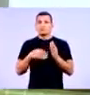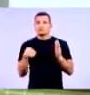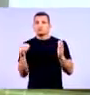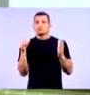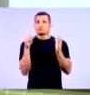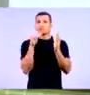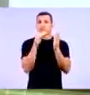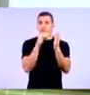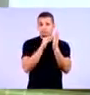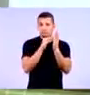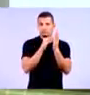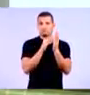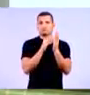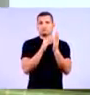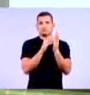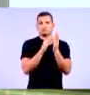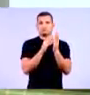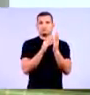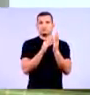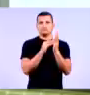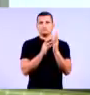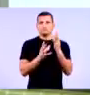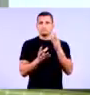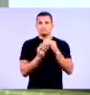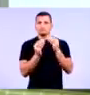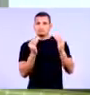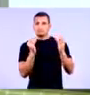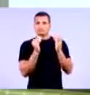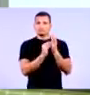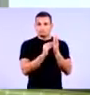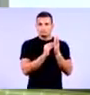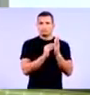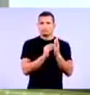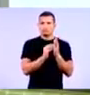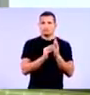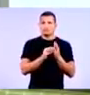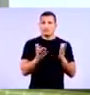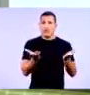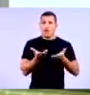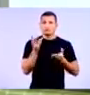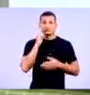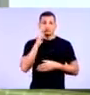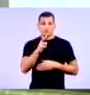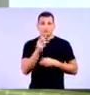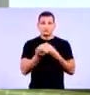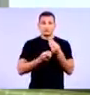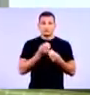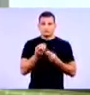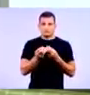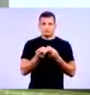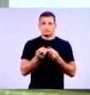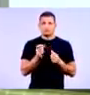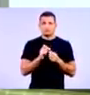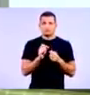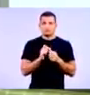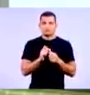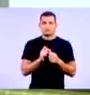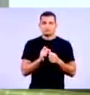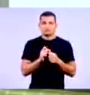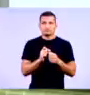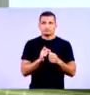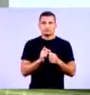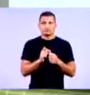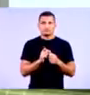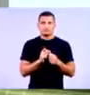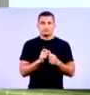vai anexar esse arquivo. Vamos ver como que se procede agora essa sistemática,